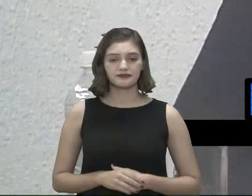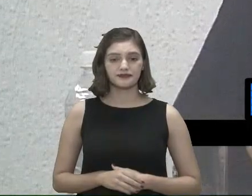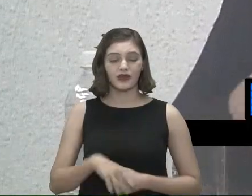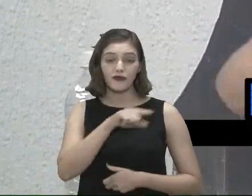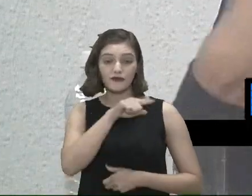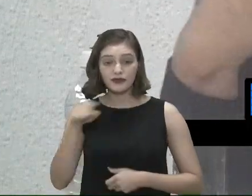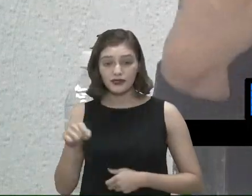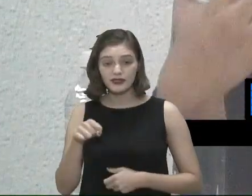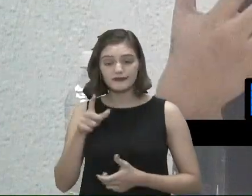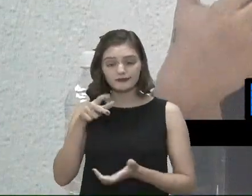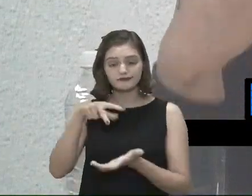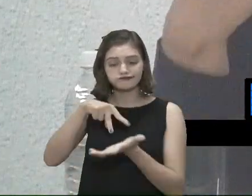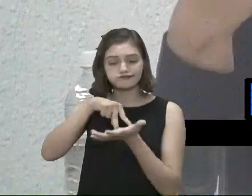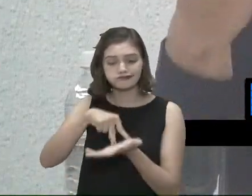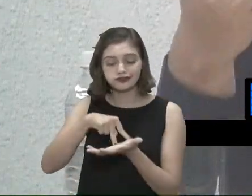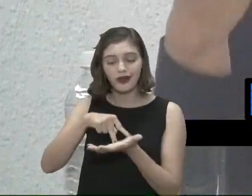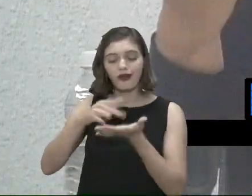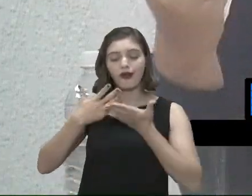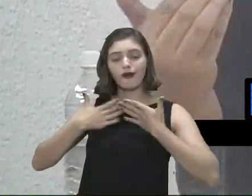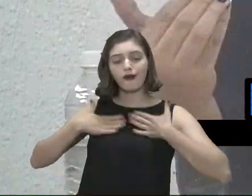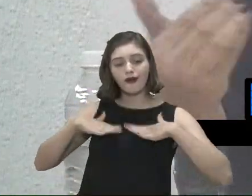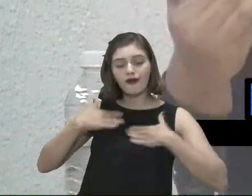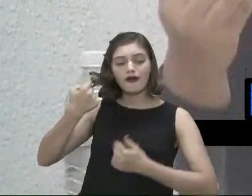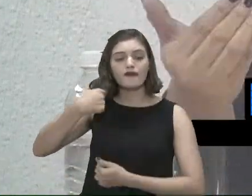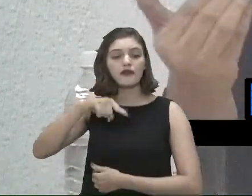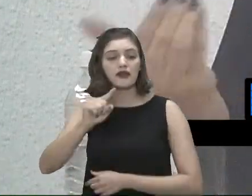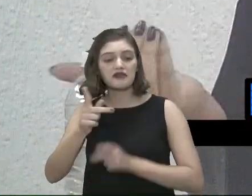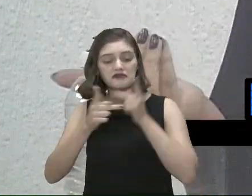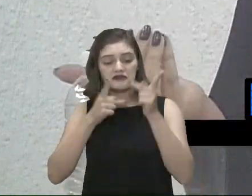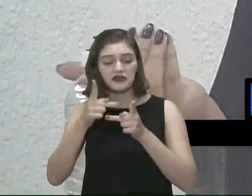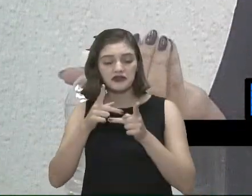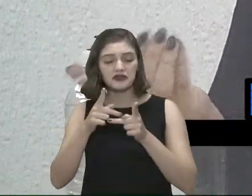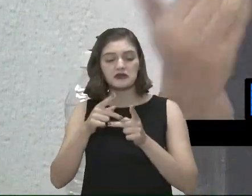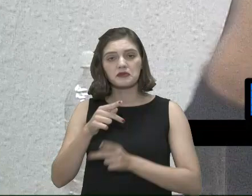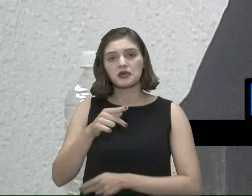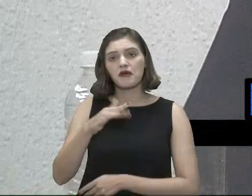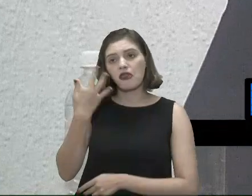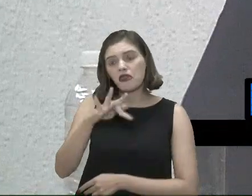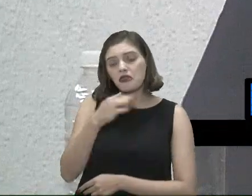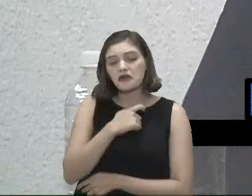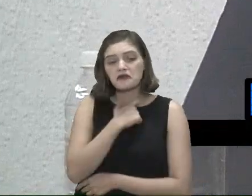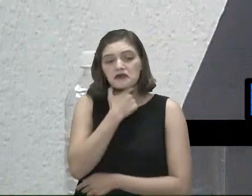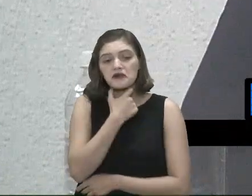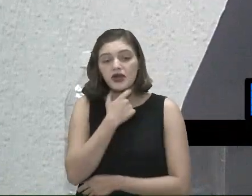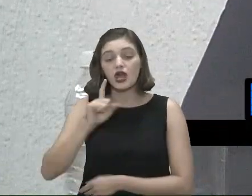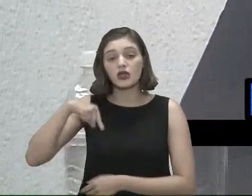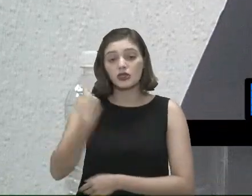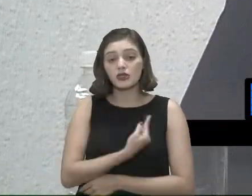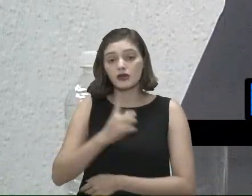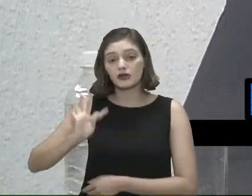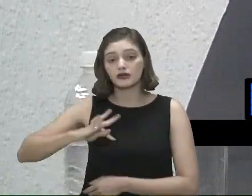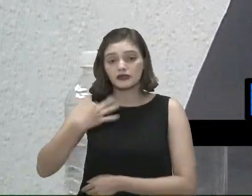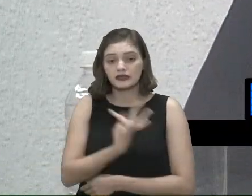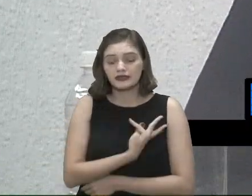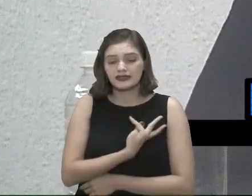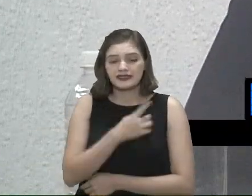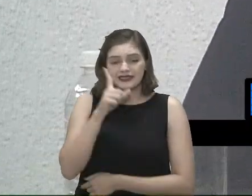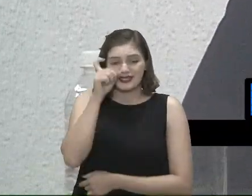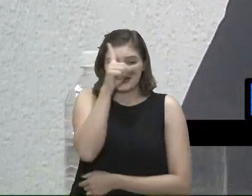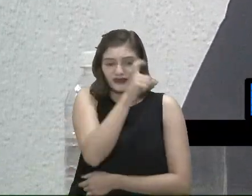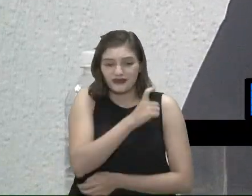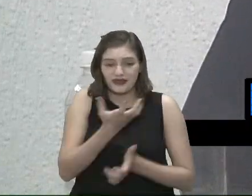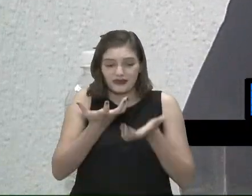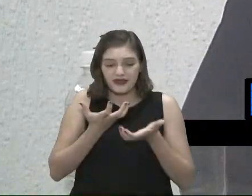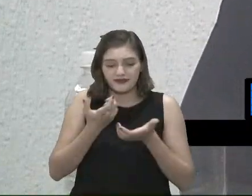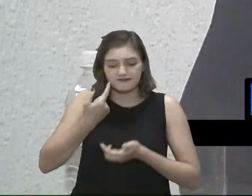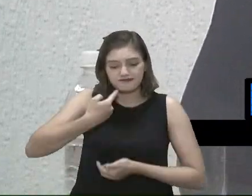Enquanto vocês permanecem nessa calma, vou ali só tratar de uma simples dor de garganta, por exemplo, para nós, pessoas trans travestis, é extremamente difícil